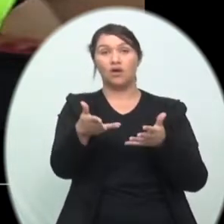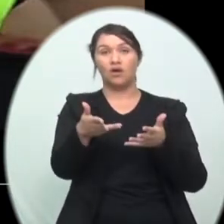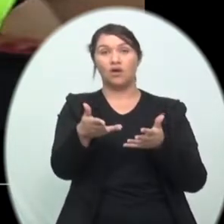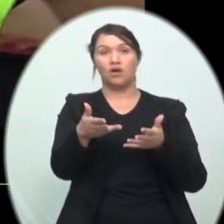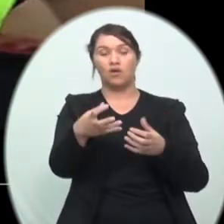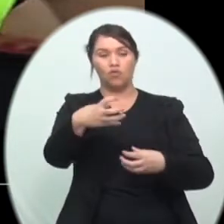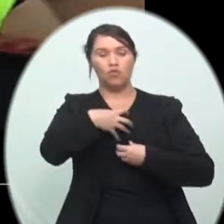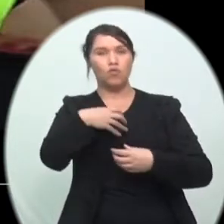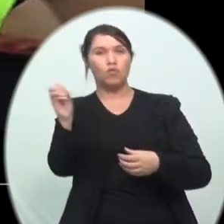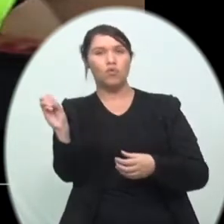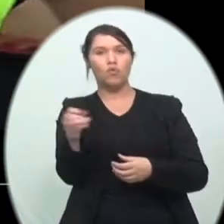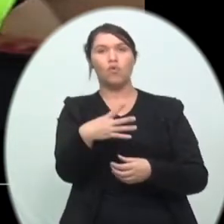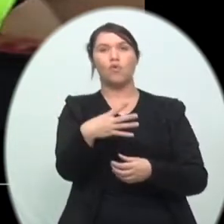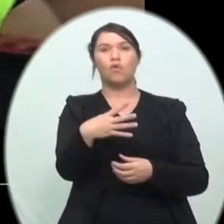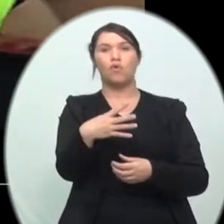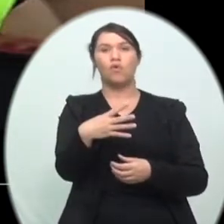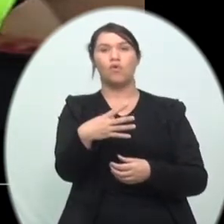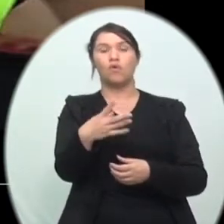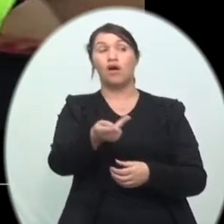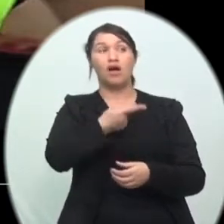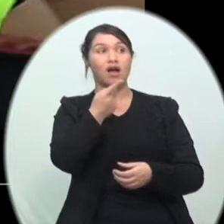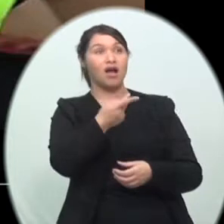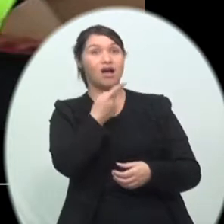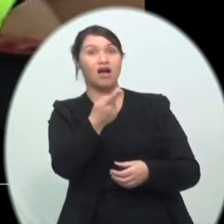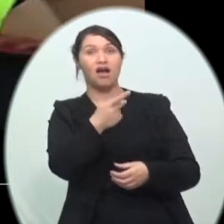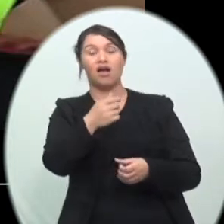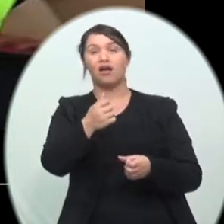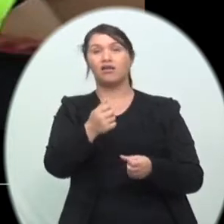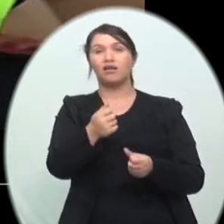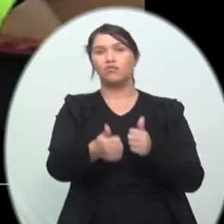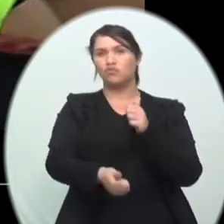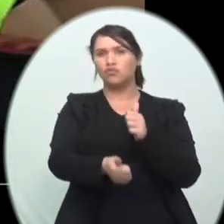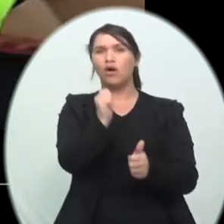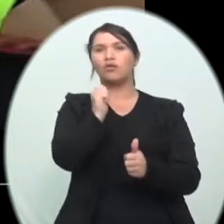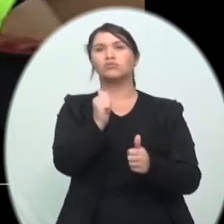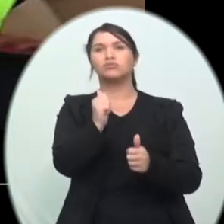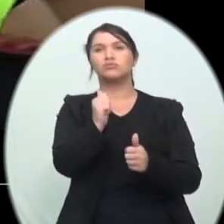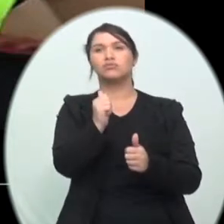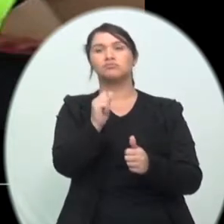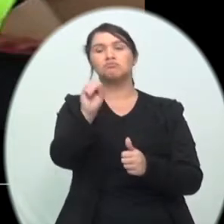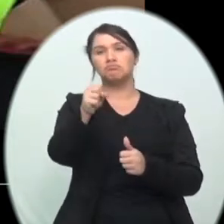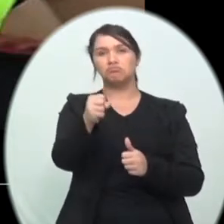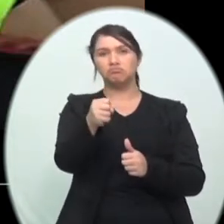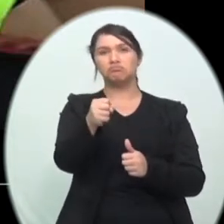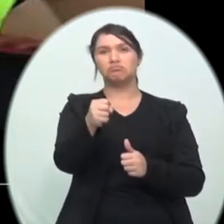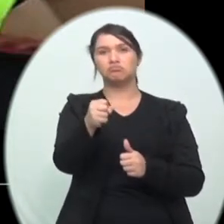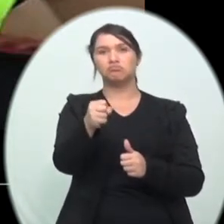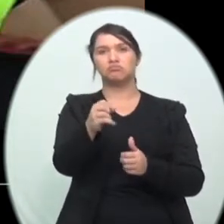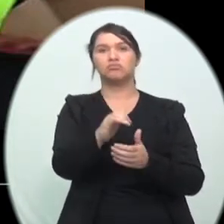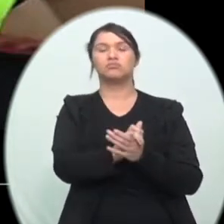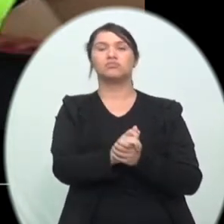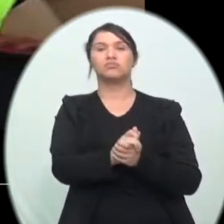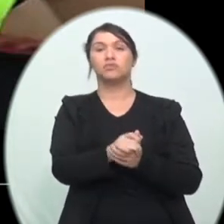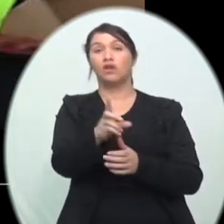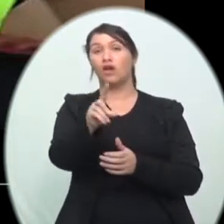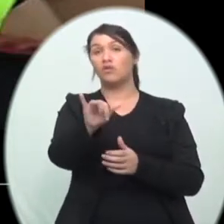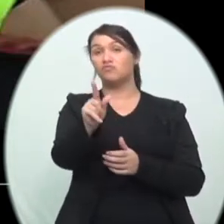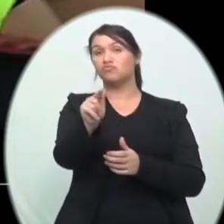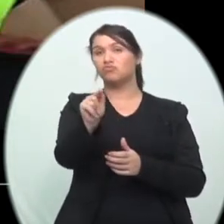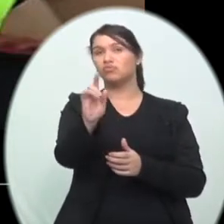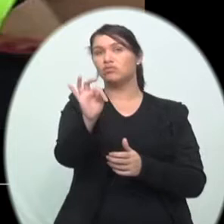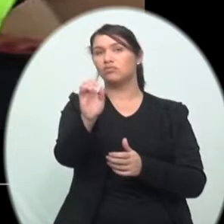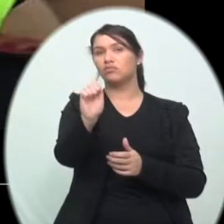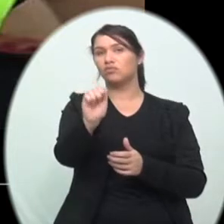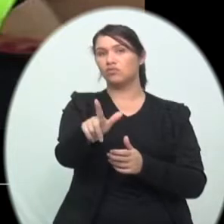também narra jogos. É um jeito digital, ele do seu quarto, com a sua câmera,